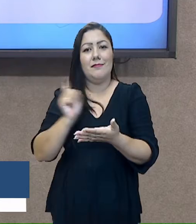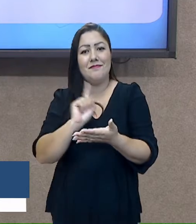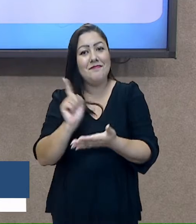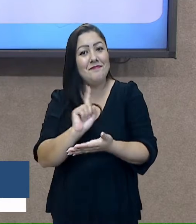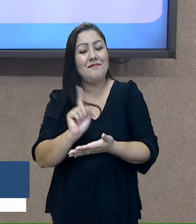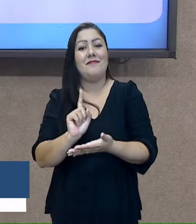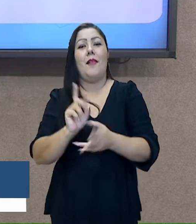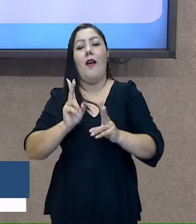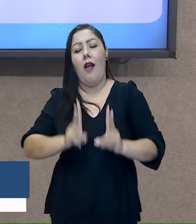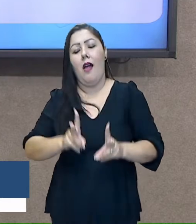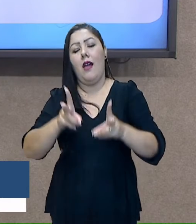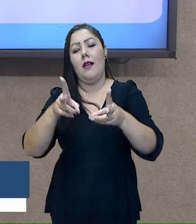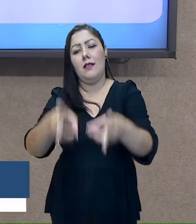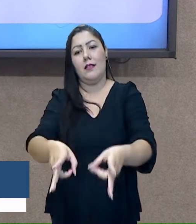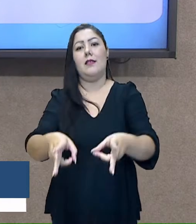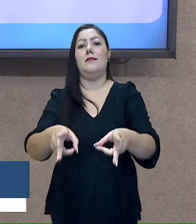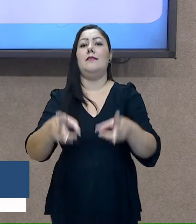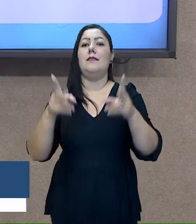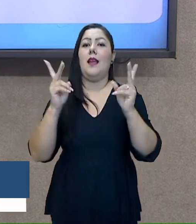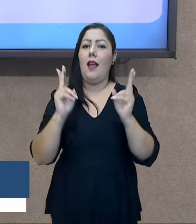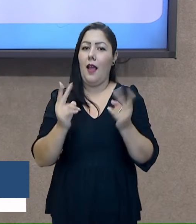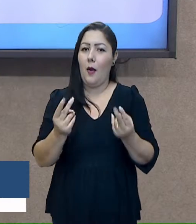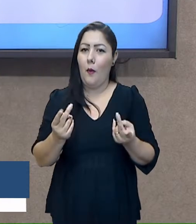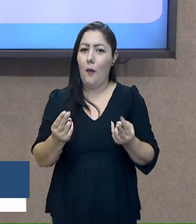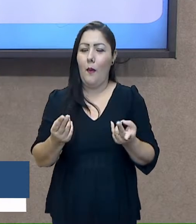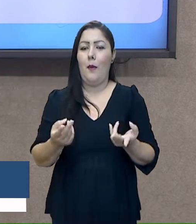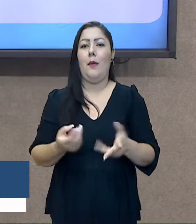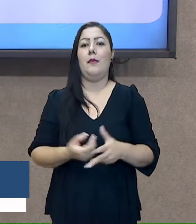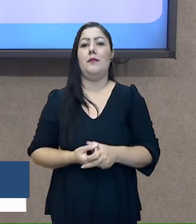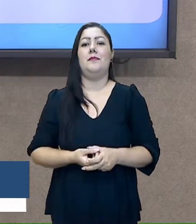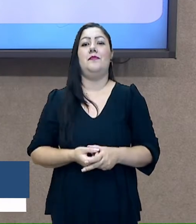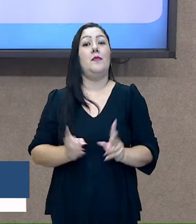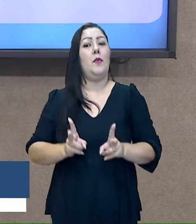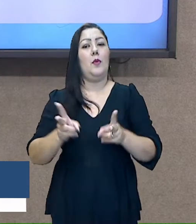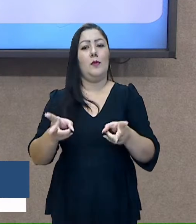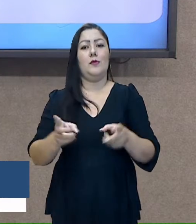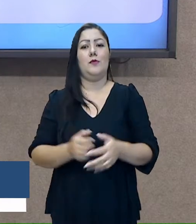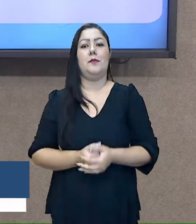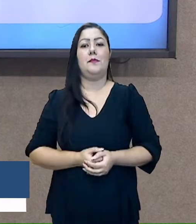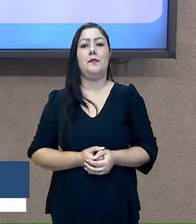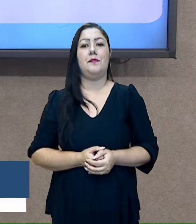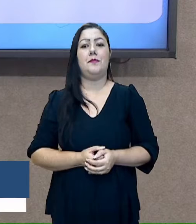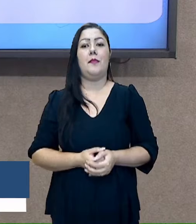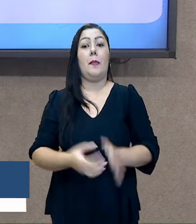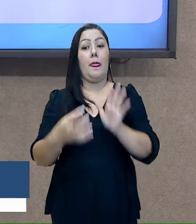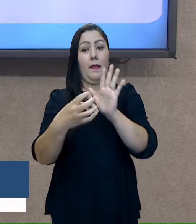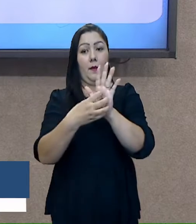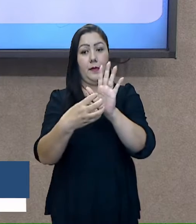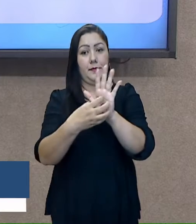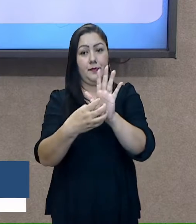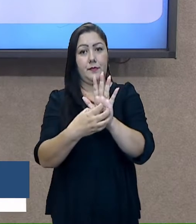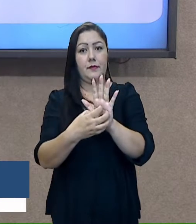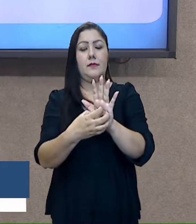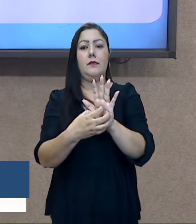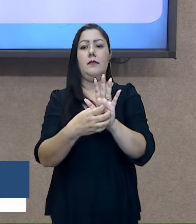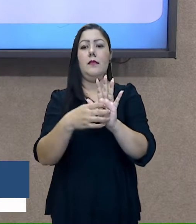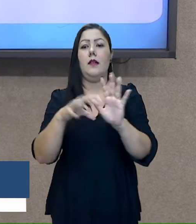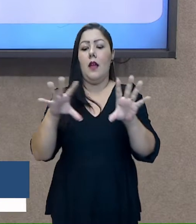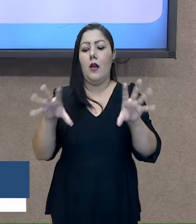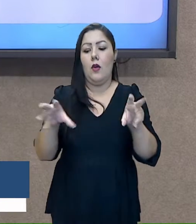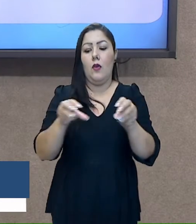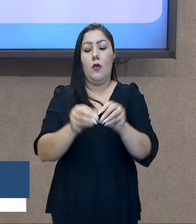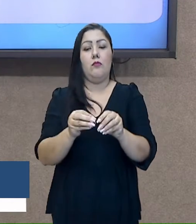sempre a mesma. Ela se eterniza. o símbolo formado por uma ou duas